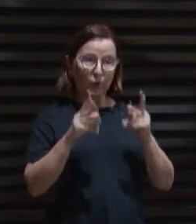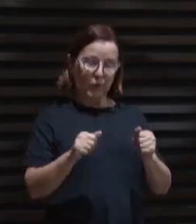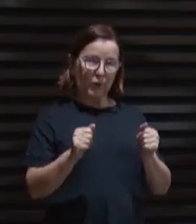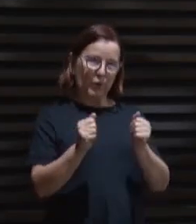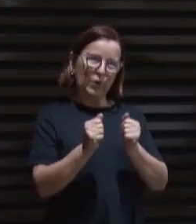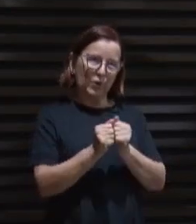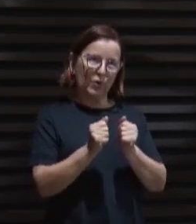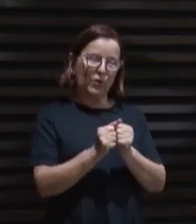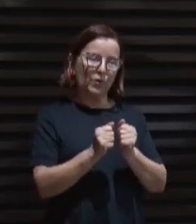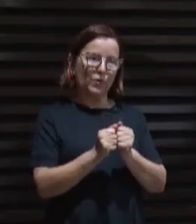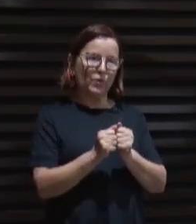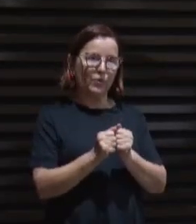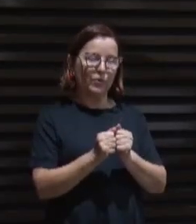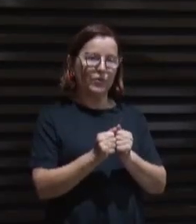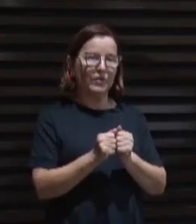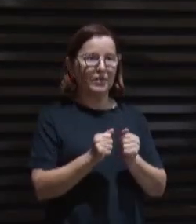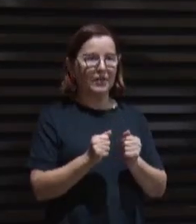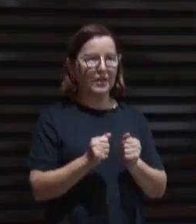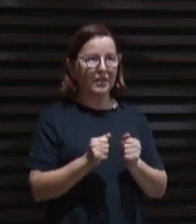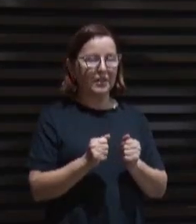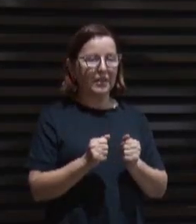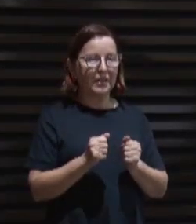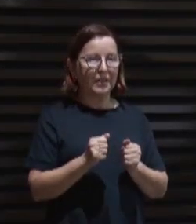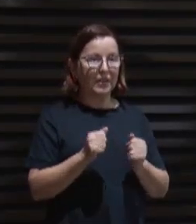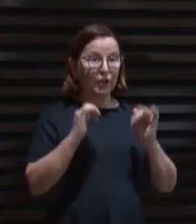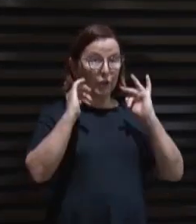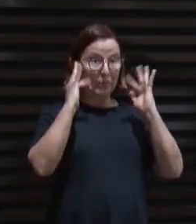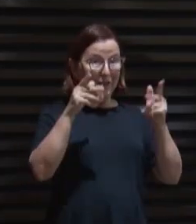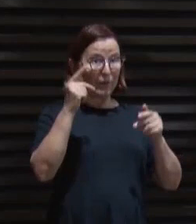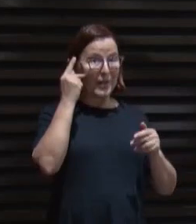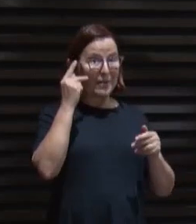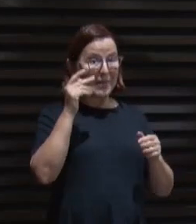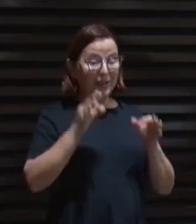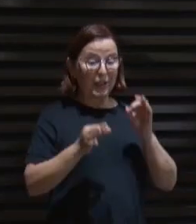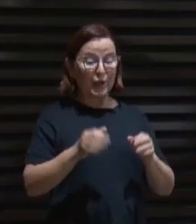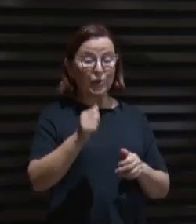e os anciãos, pela madrugada para julgar Jesus. Vamos ler um pouquinho mais?